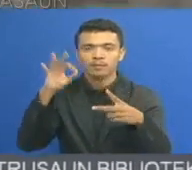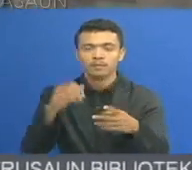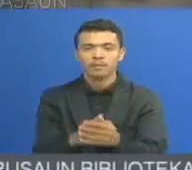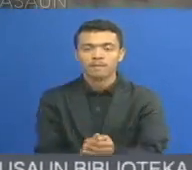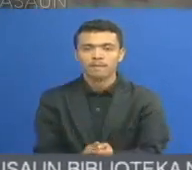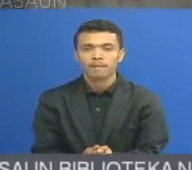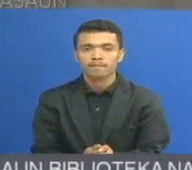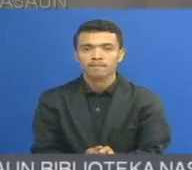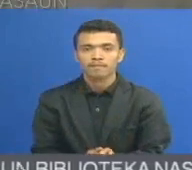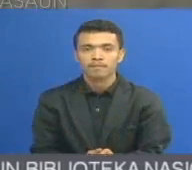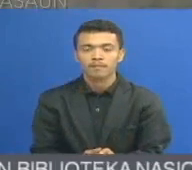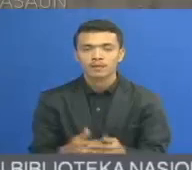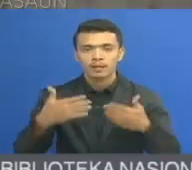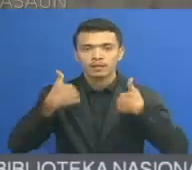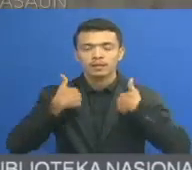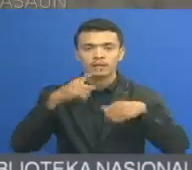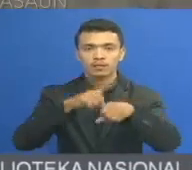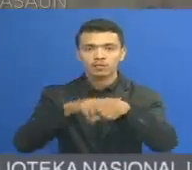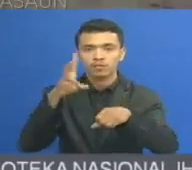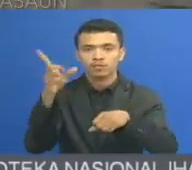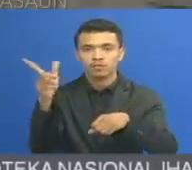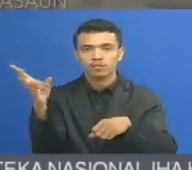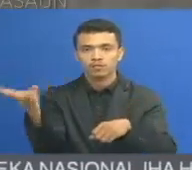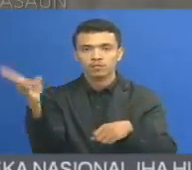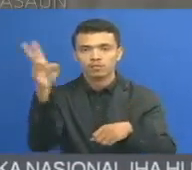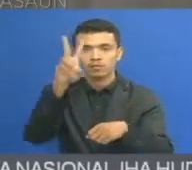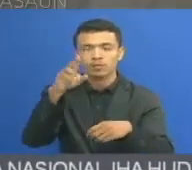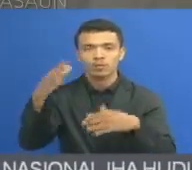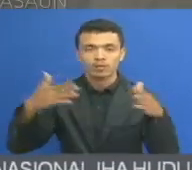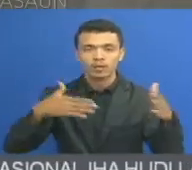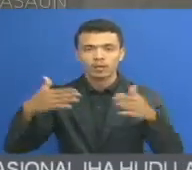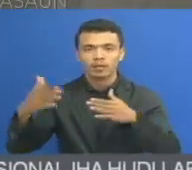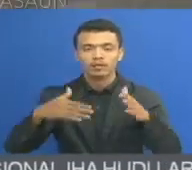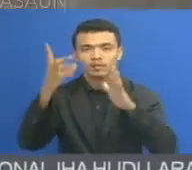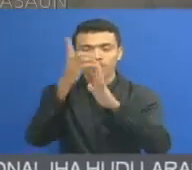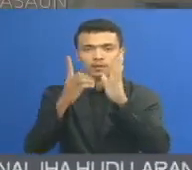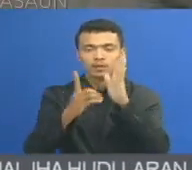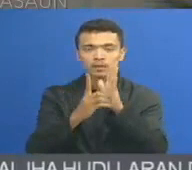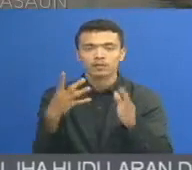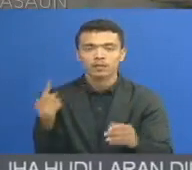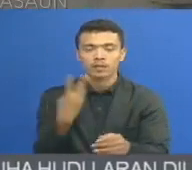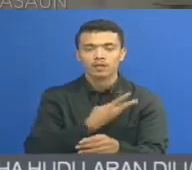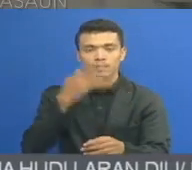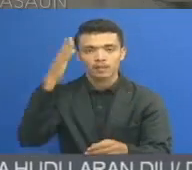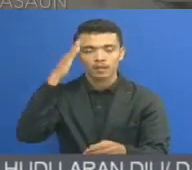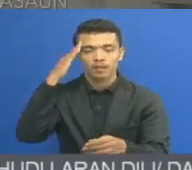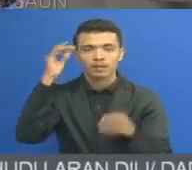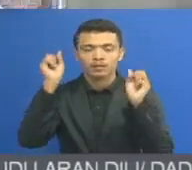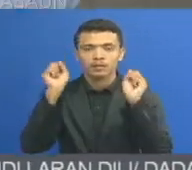tem até 72 horas para elaborar ata serviço. E ambos anuela para ser